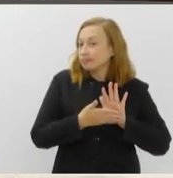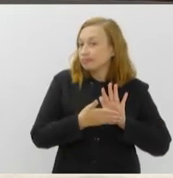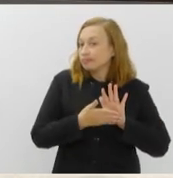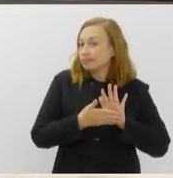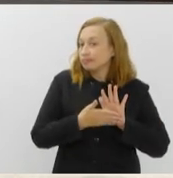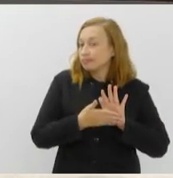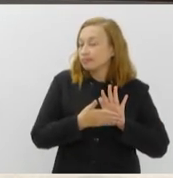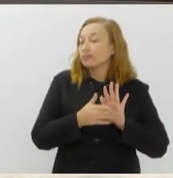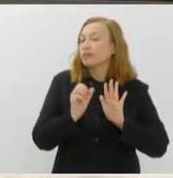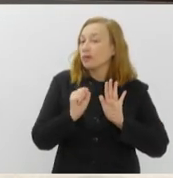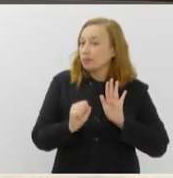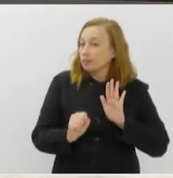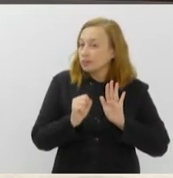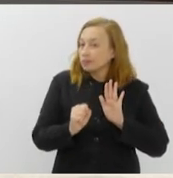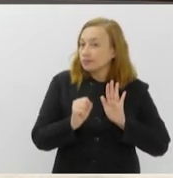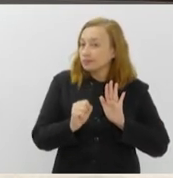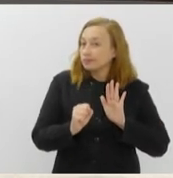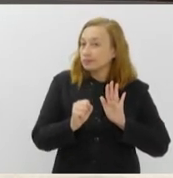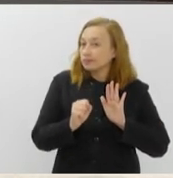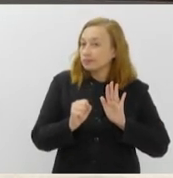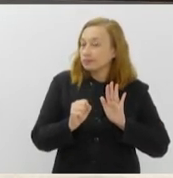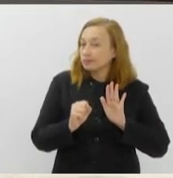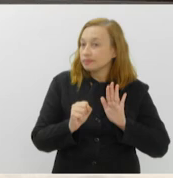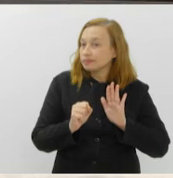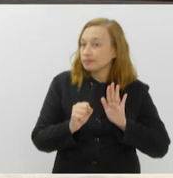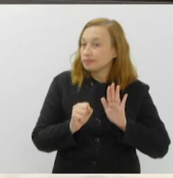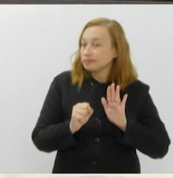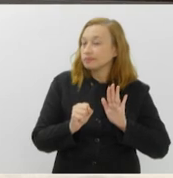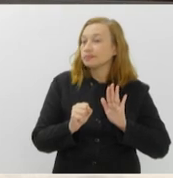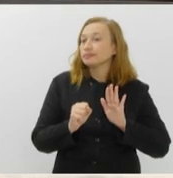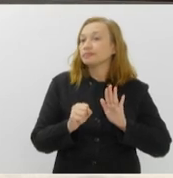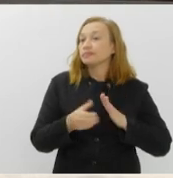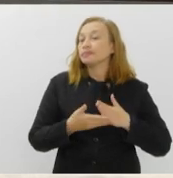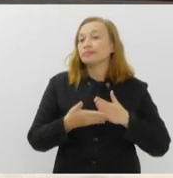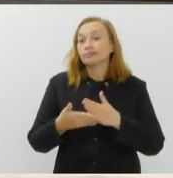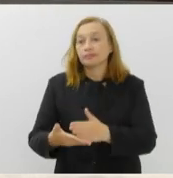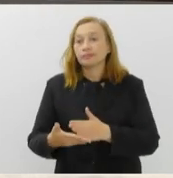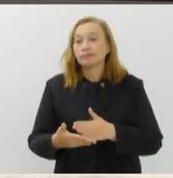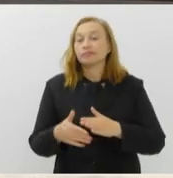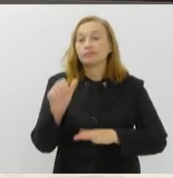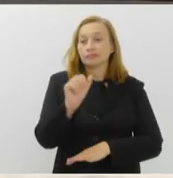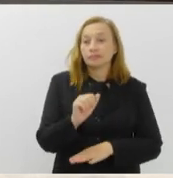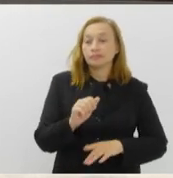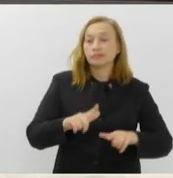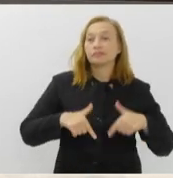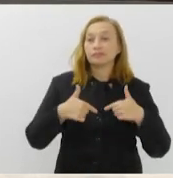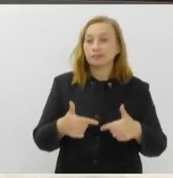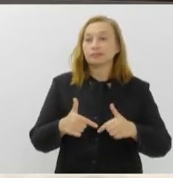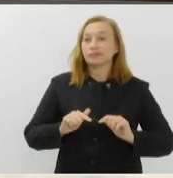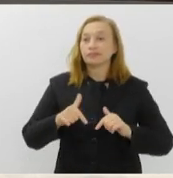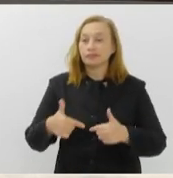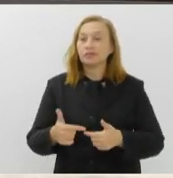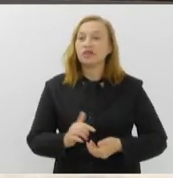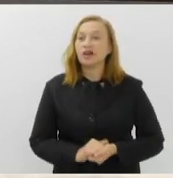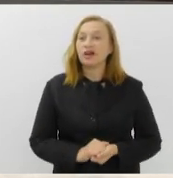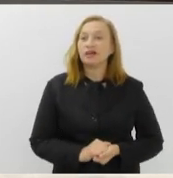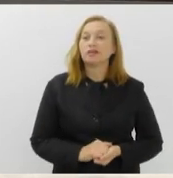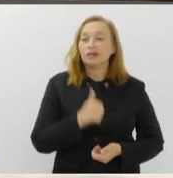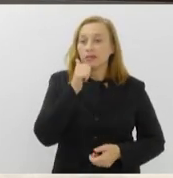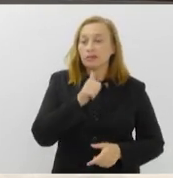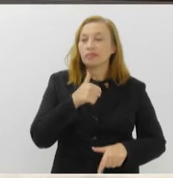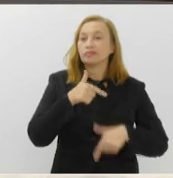que possam ser guia, digamos, as nossas ações, tanto das organizações das mulheres trabalhadoras,